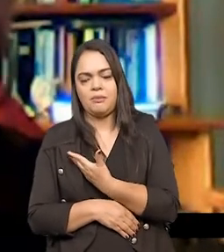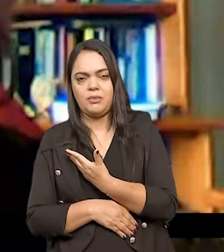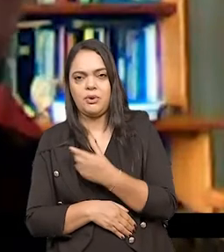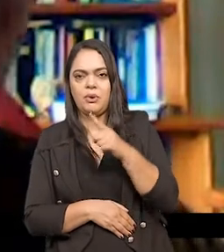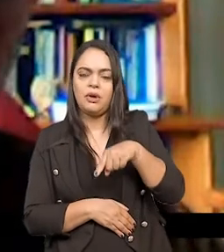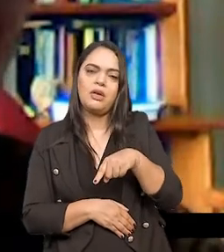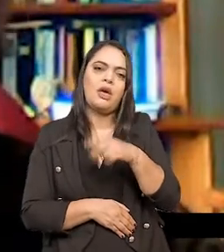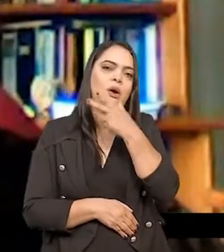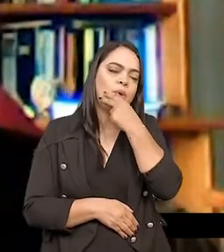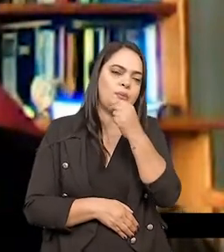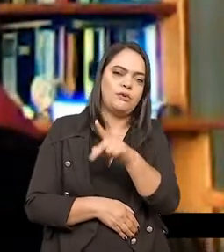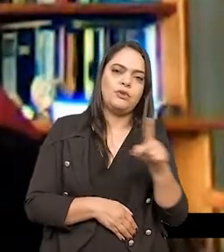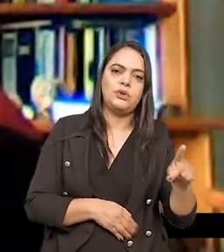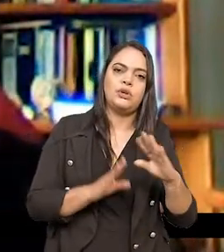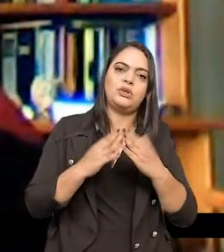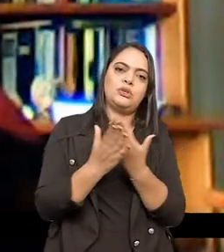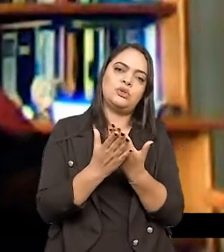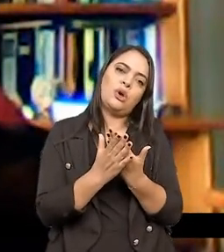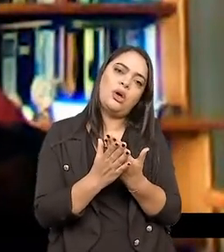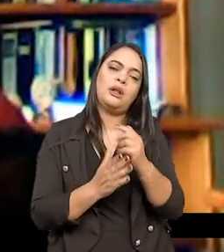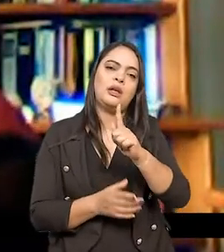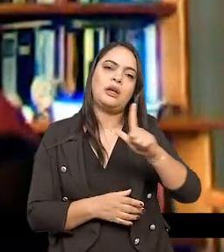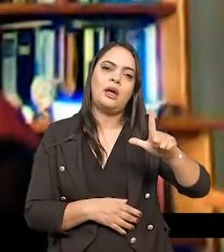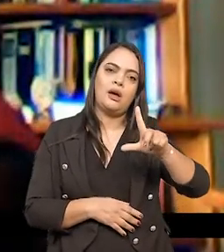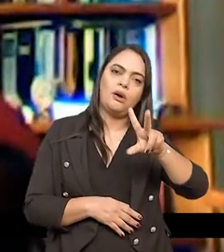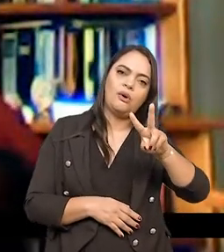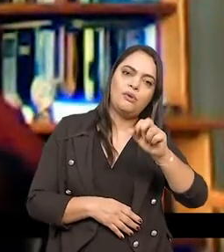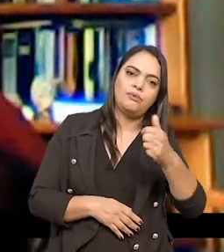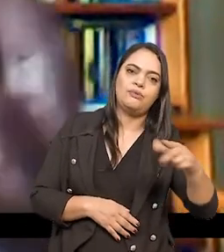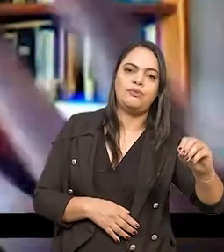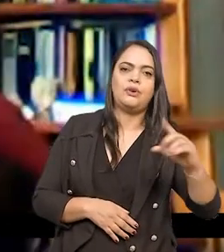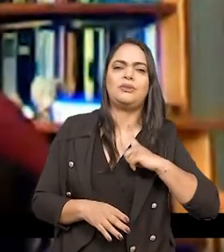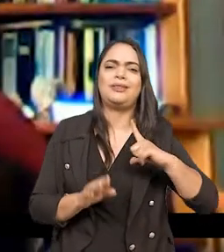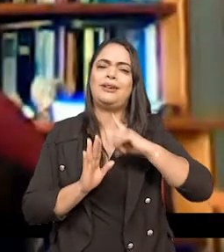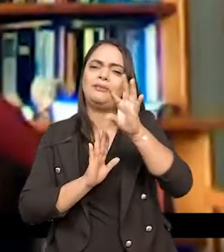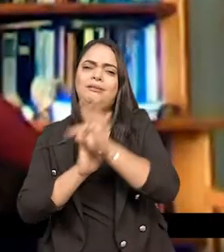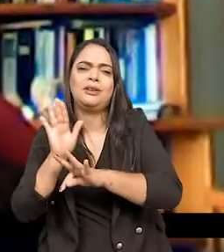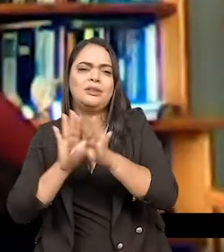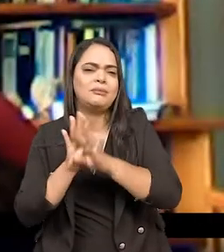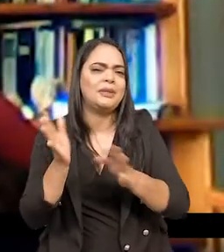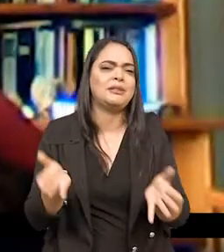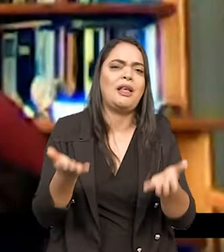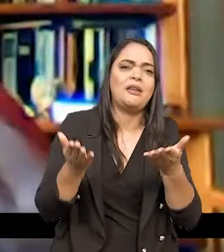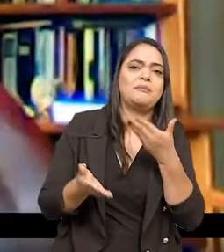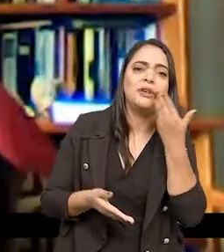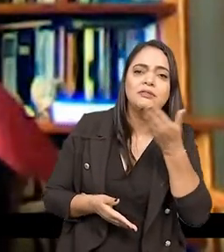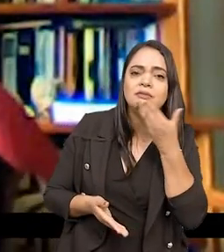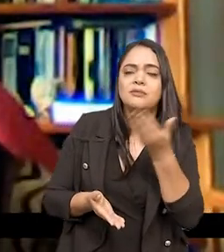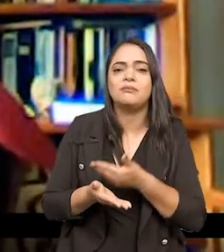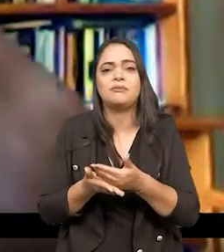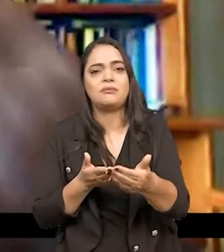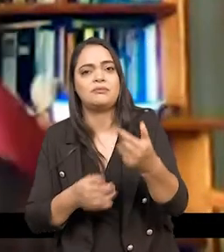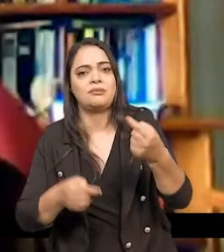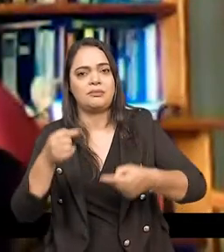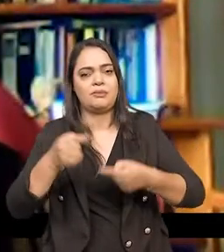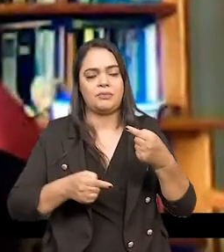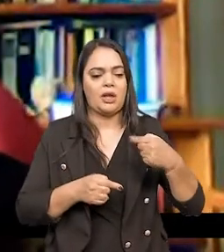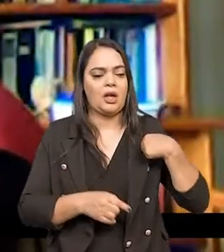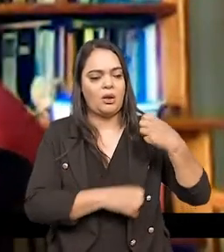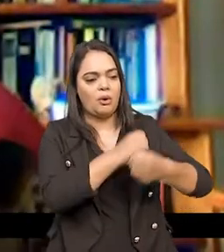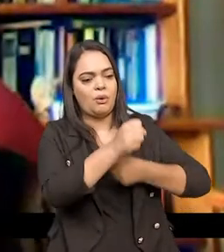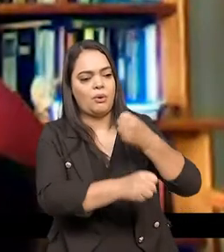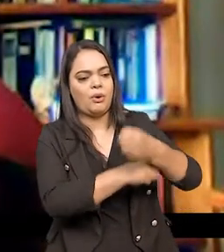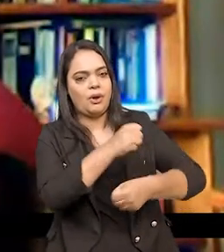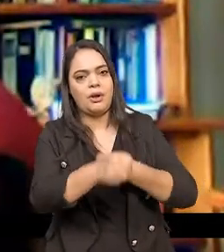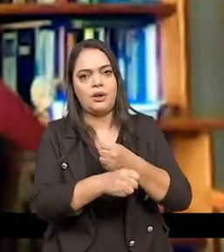iniciar com textos mais leves, mais fáceis, né? Para que elas possam começar a discutir. Em todos esses meus anos que eu trabalhei